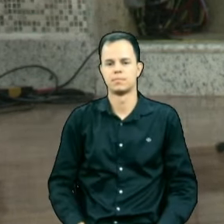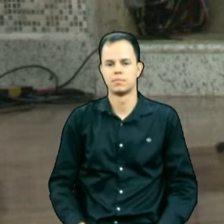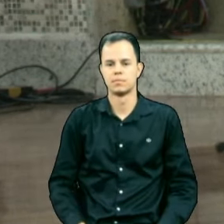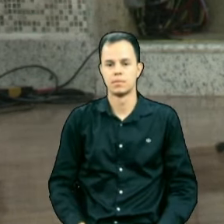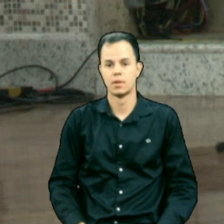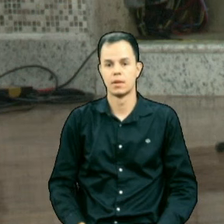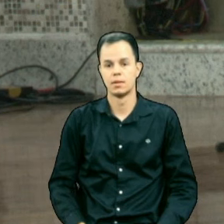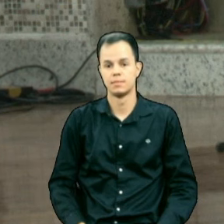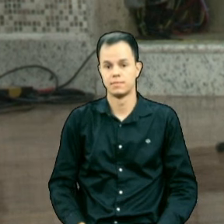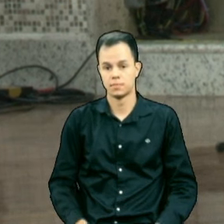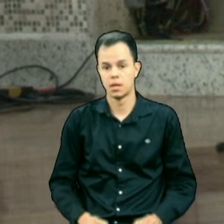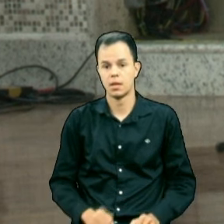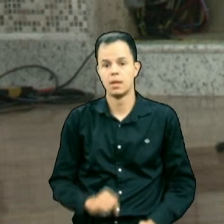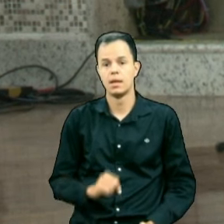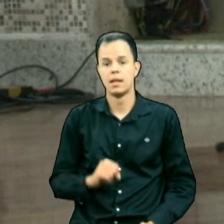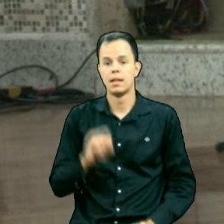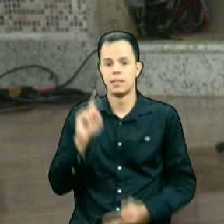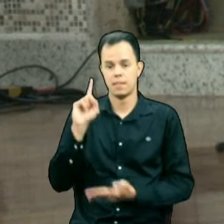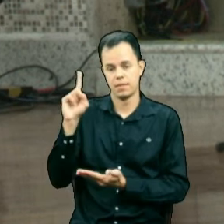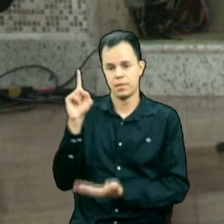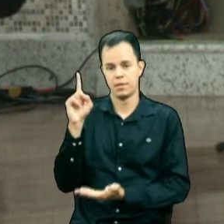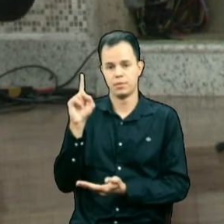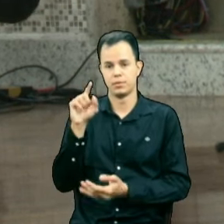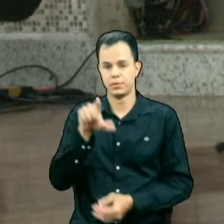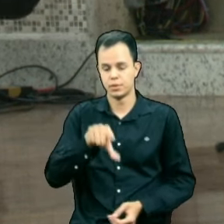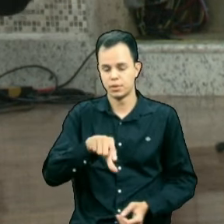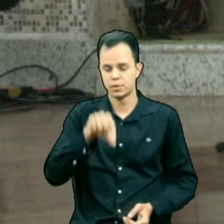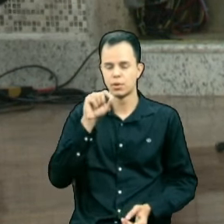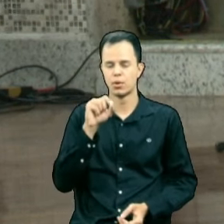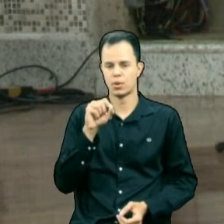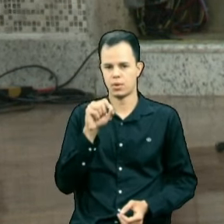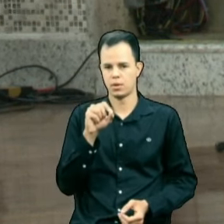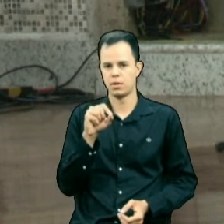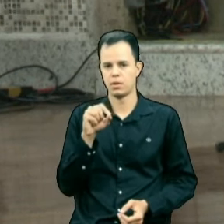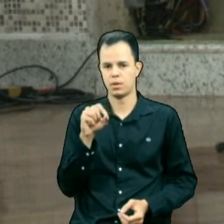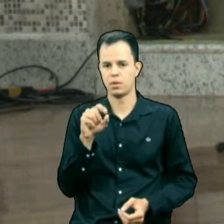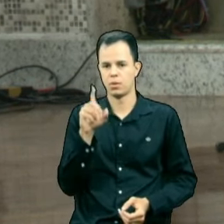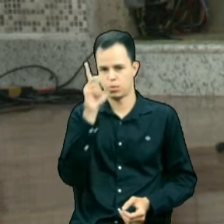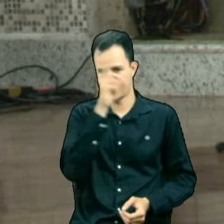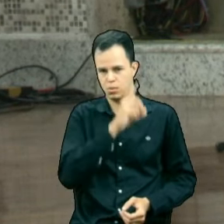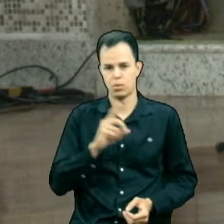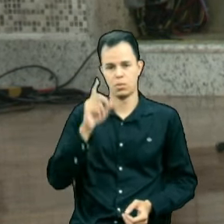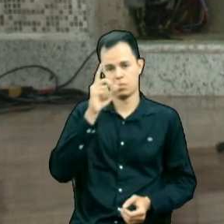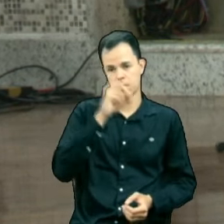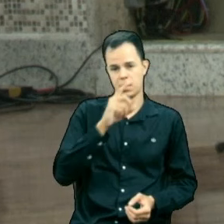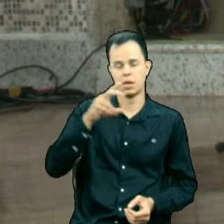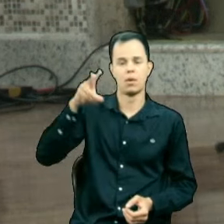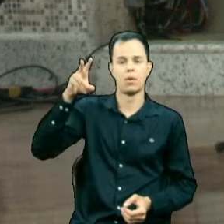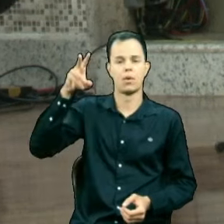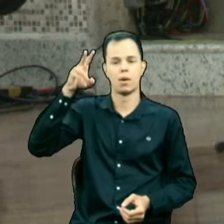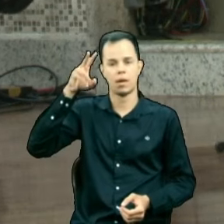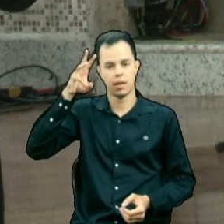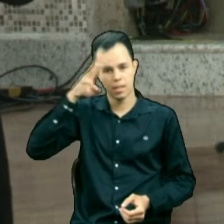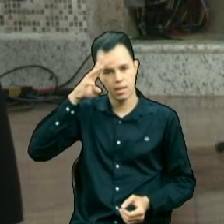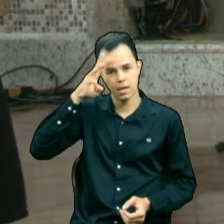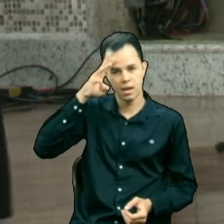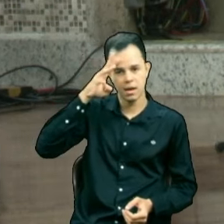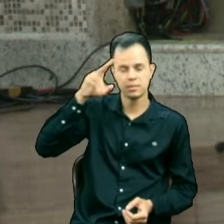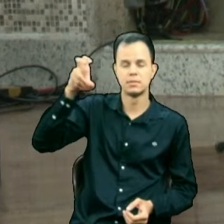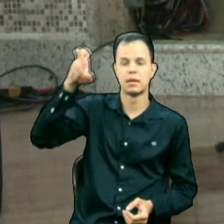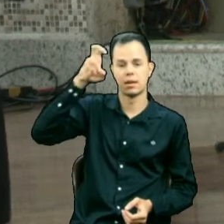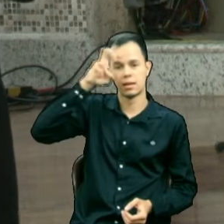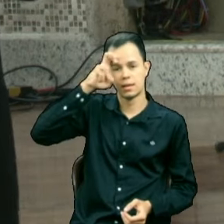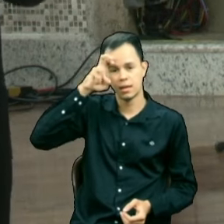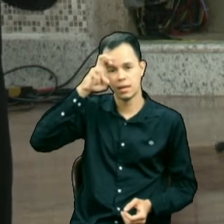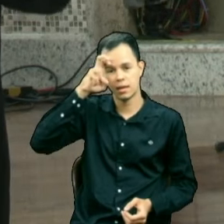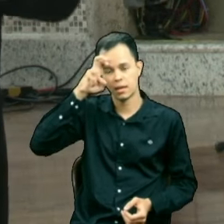Deus Resolveu a rotina Nossa do domingo da terça da Quinta dos trabalhos uma